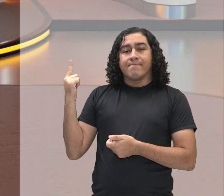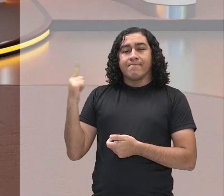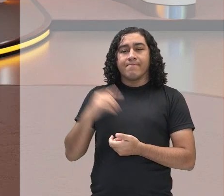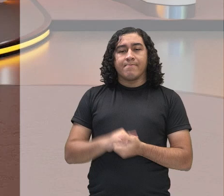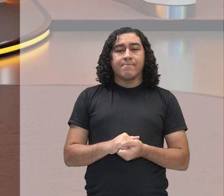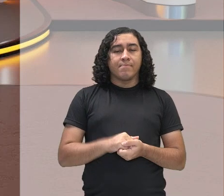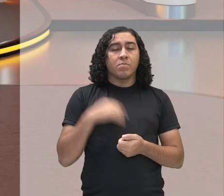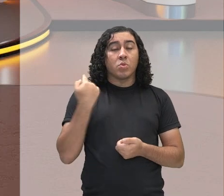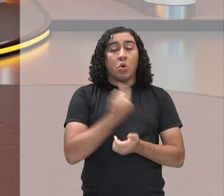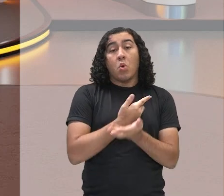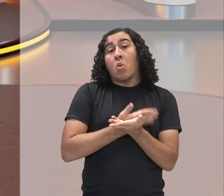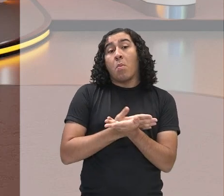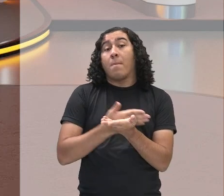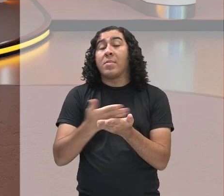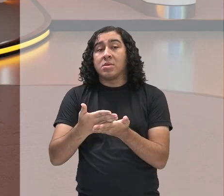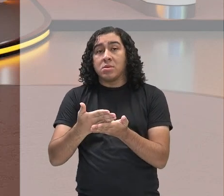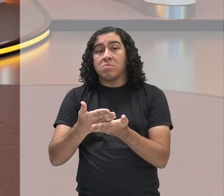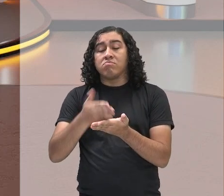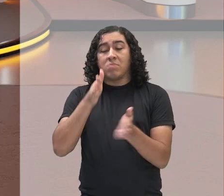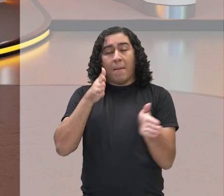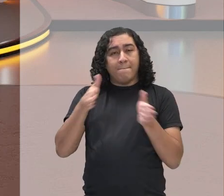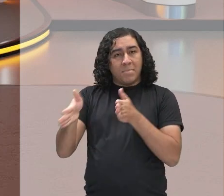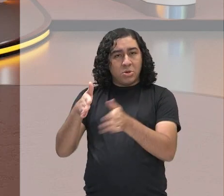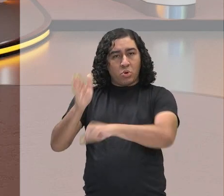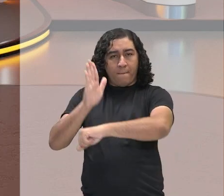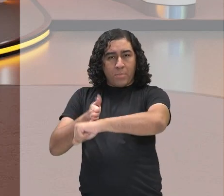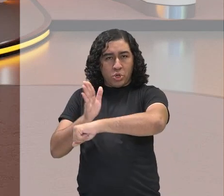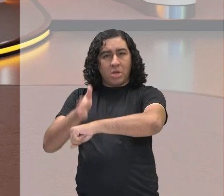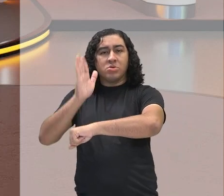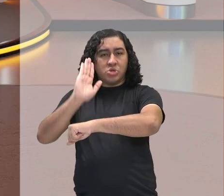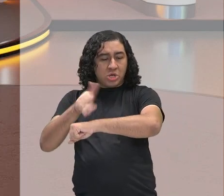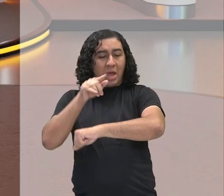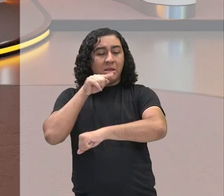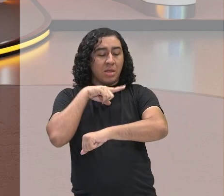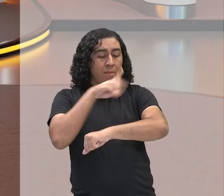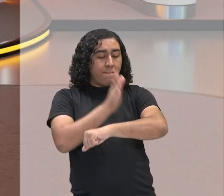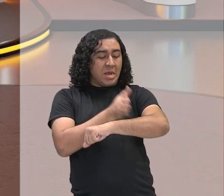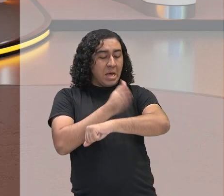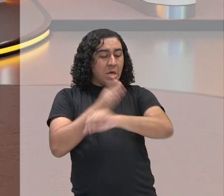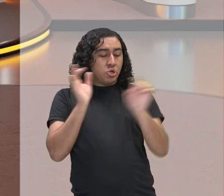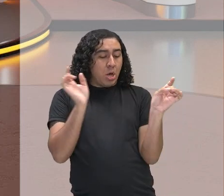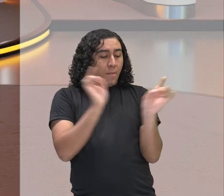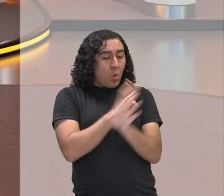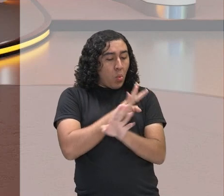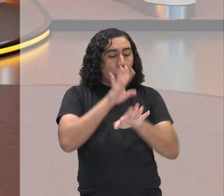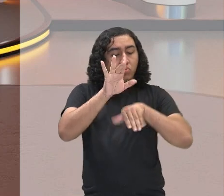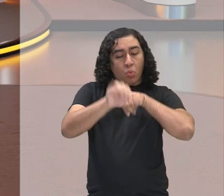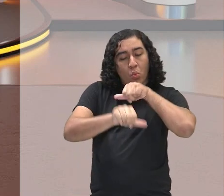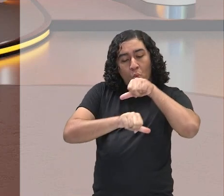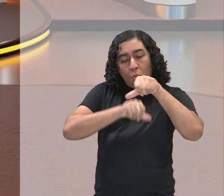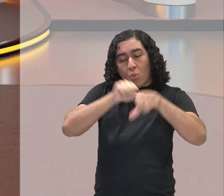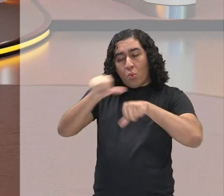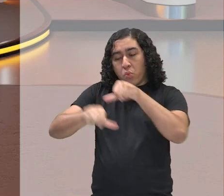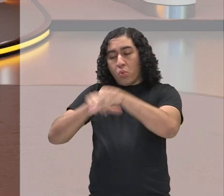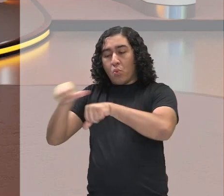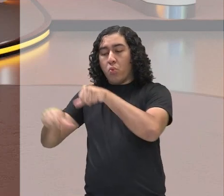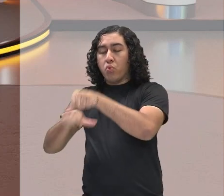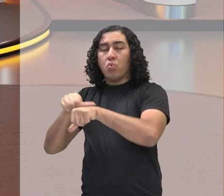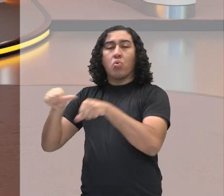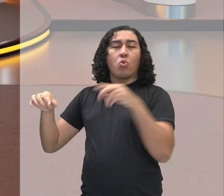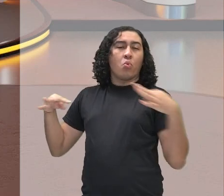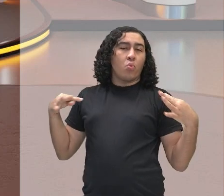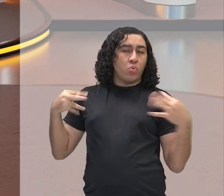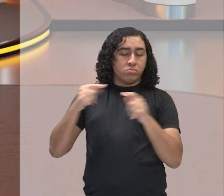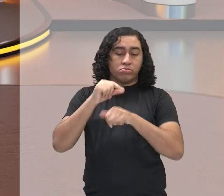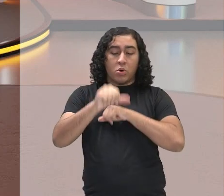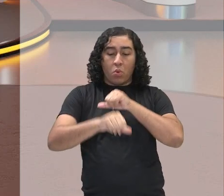nesse período moderno, já foi feita essa passagem aí, né? Nós saímos lá dessas cosmovisões todas